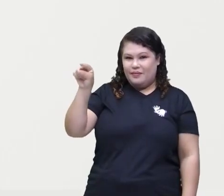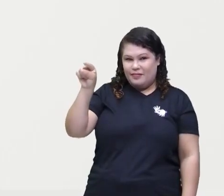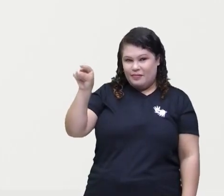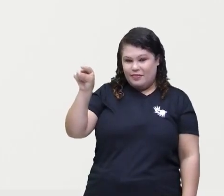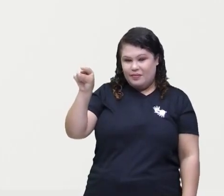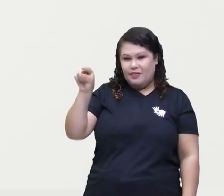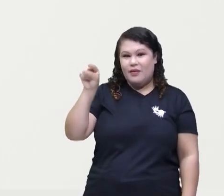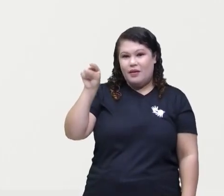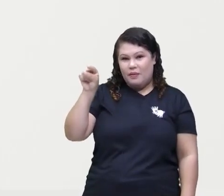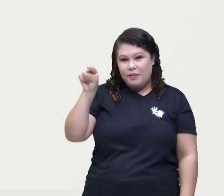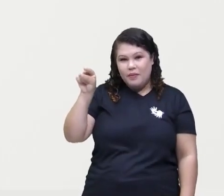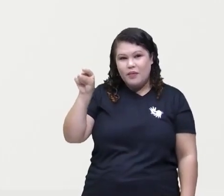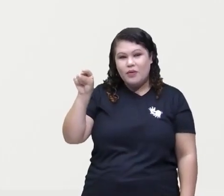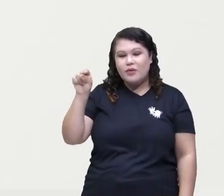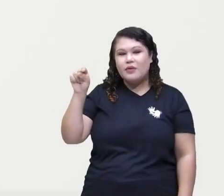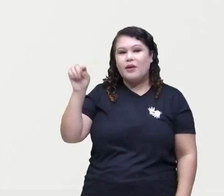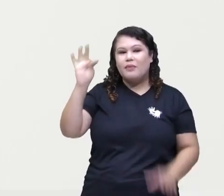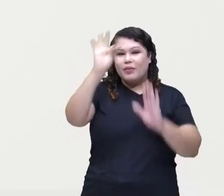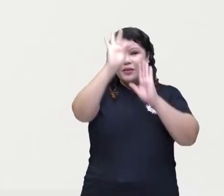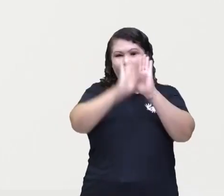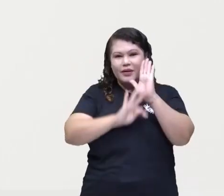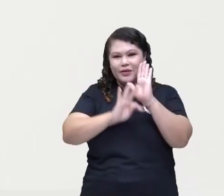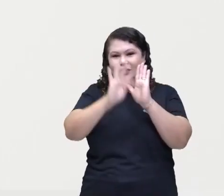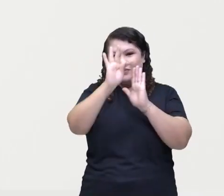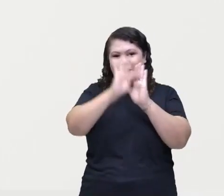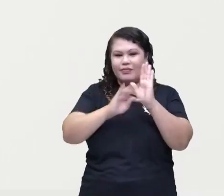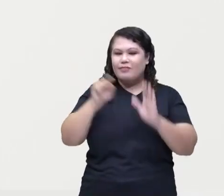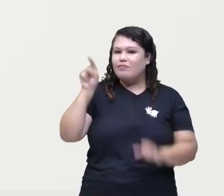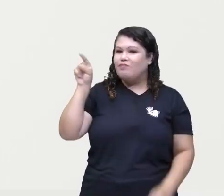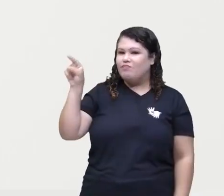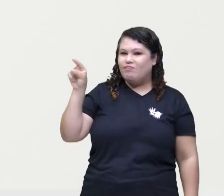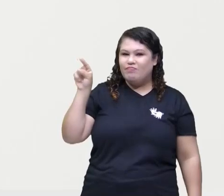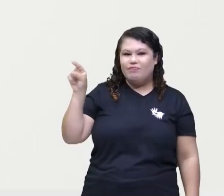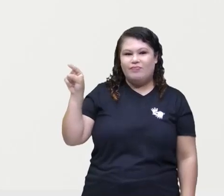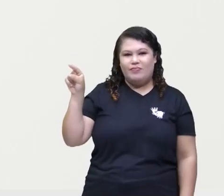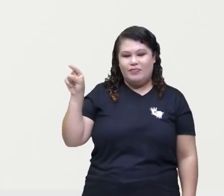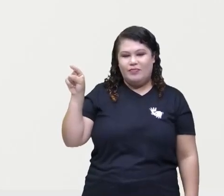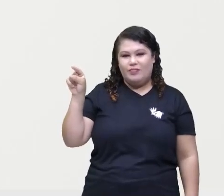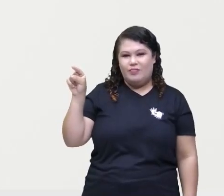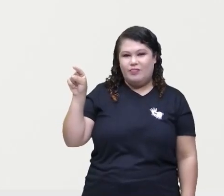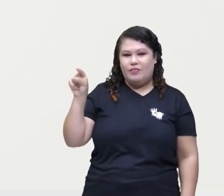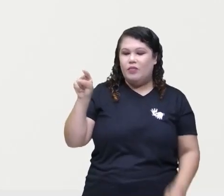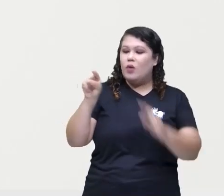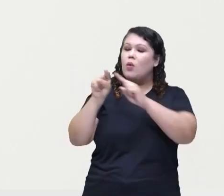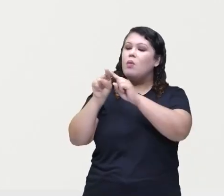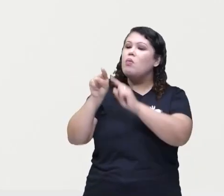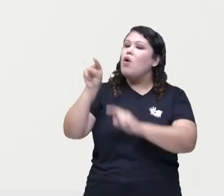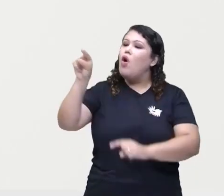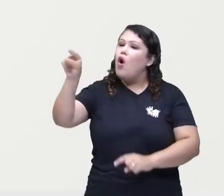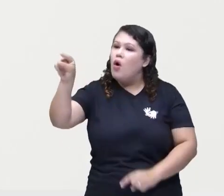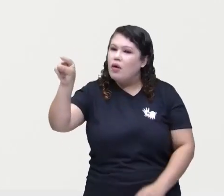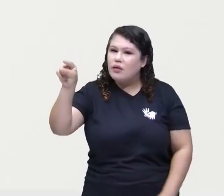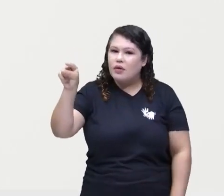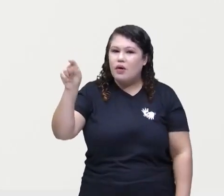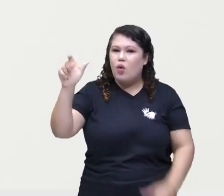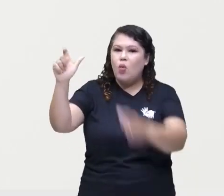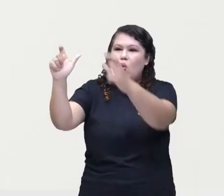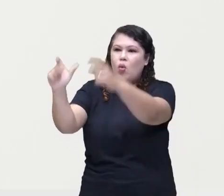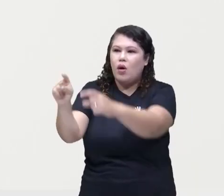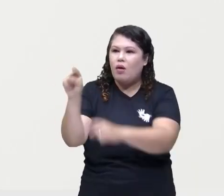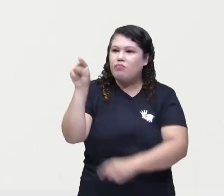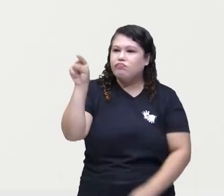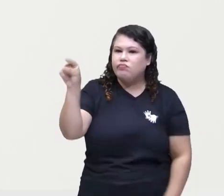bem aqui, ó. Entenderam? Ó, ele está apontando para o nosso texto que está